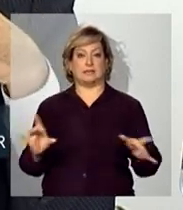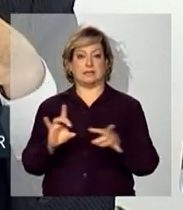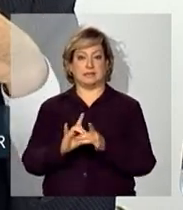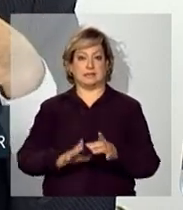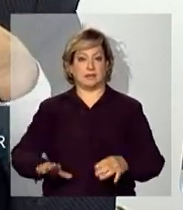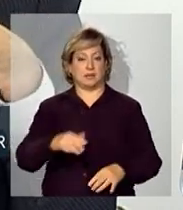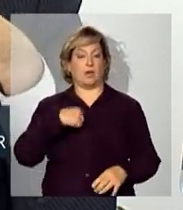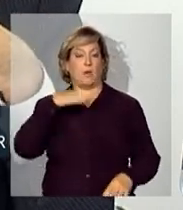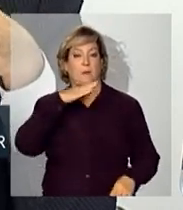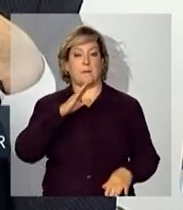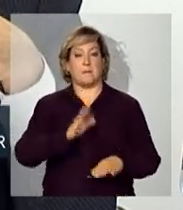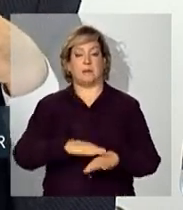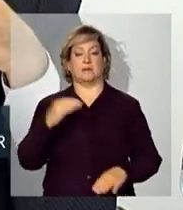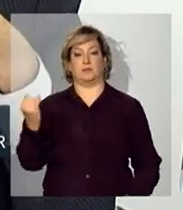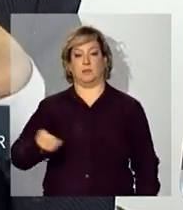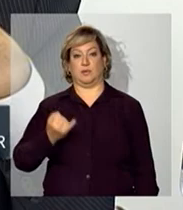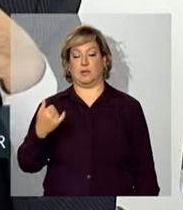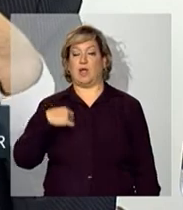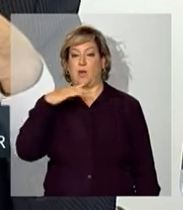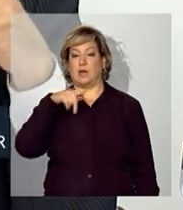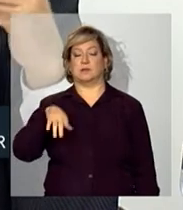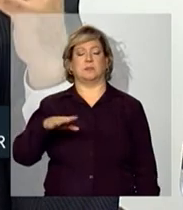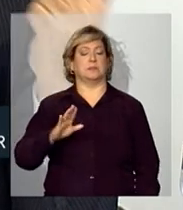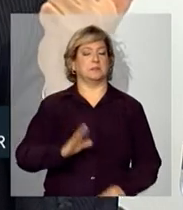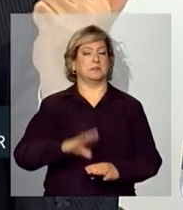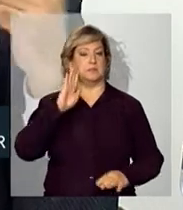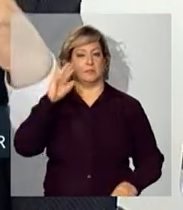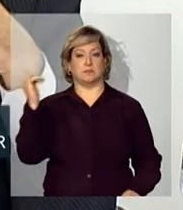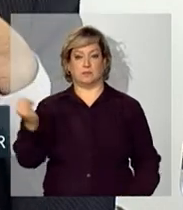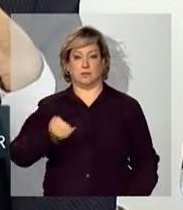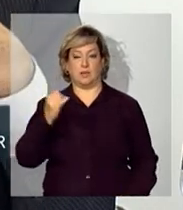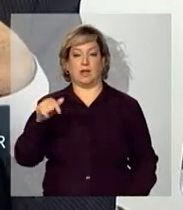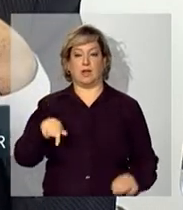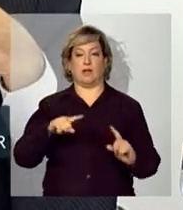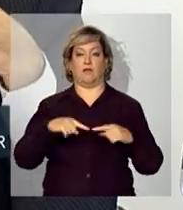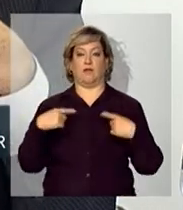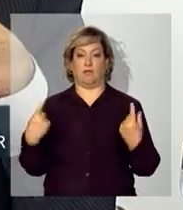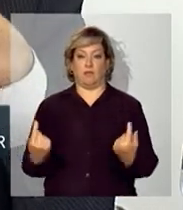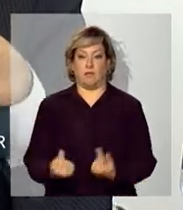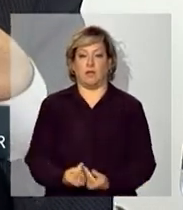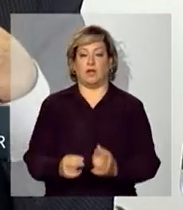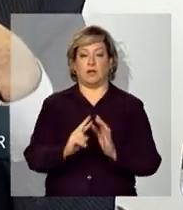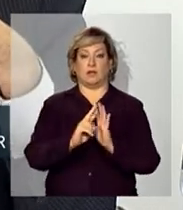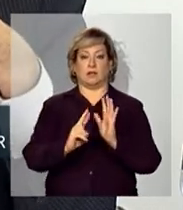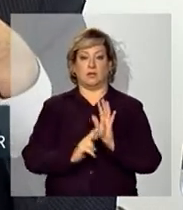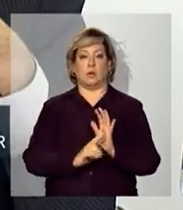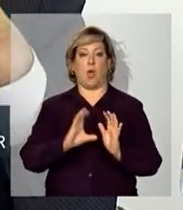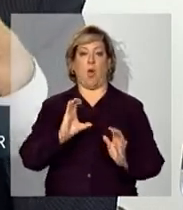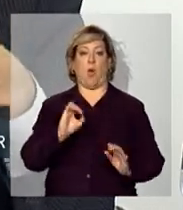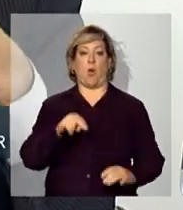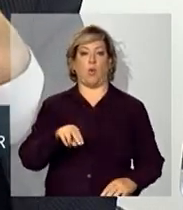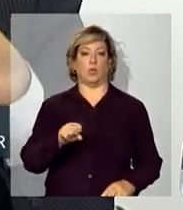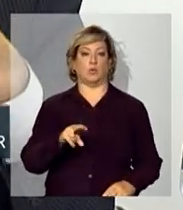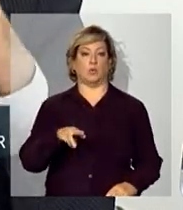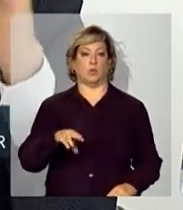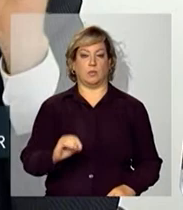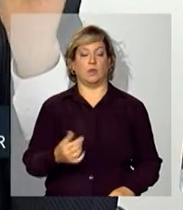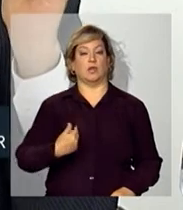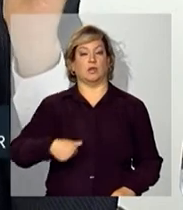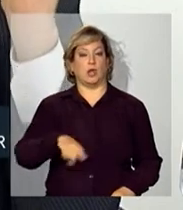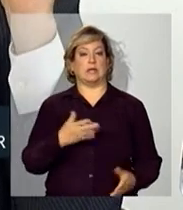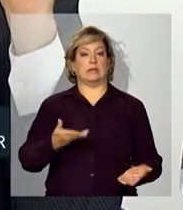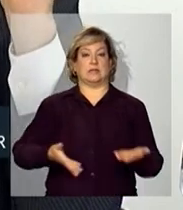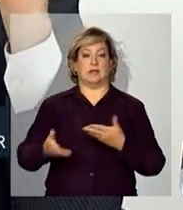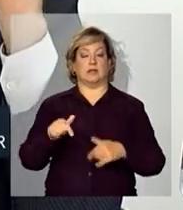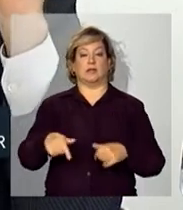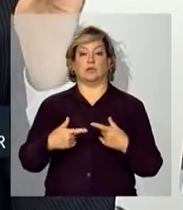é o mais importante eu acho que isso é fundamental nesse Fórum de regulação e consumo nós tratarmos de